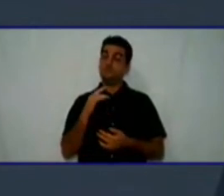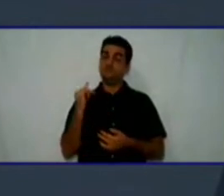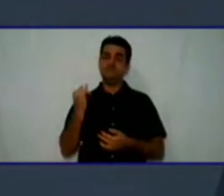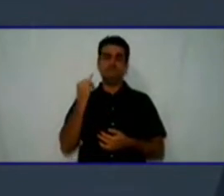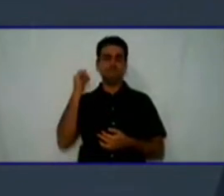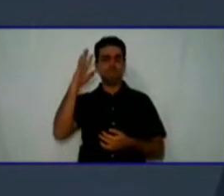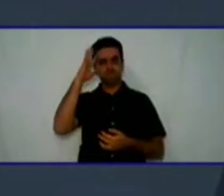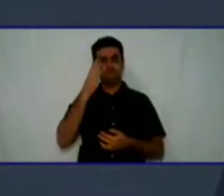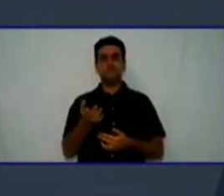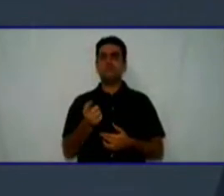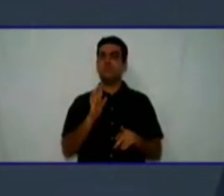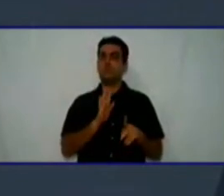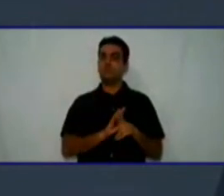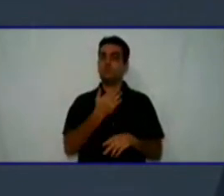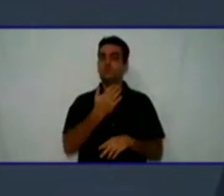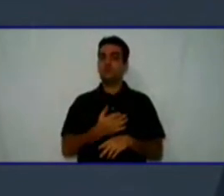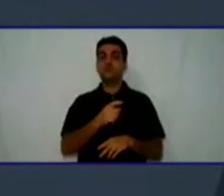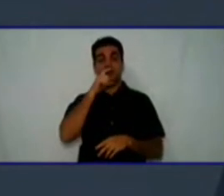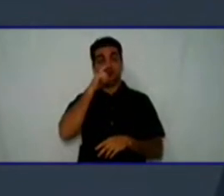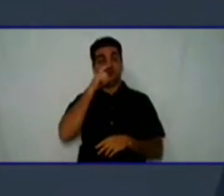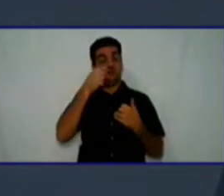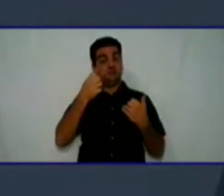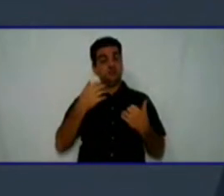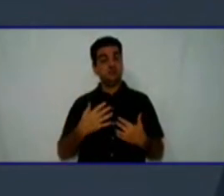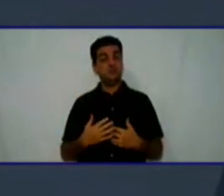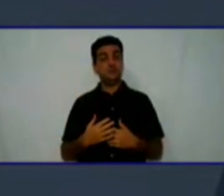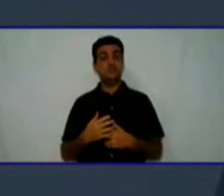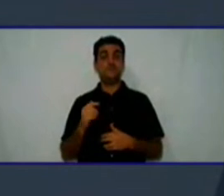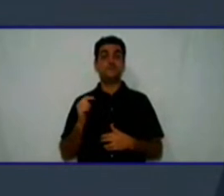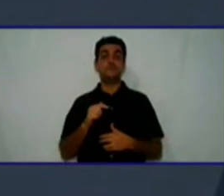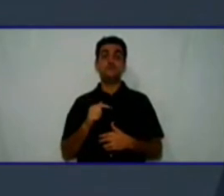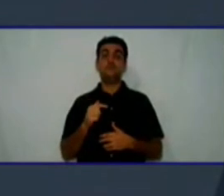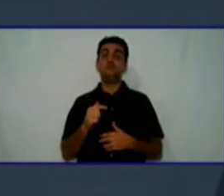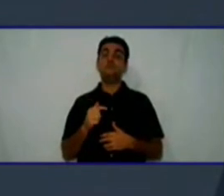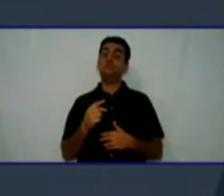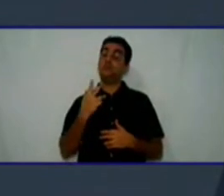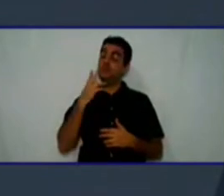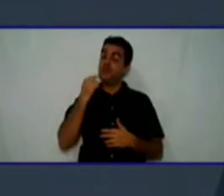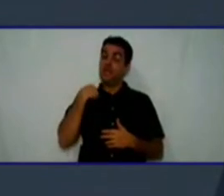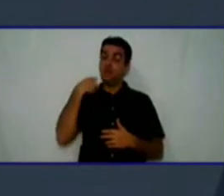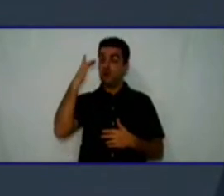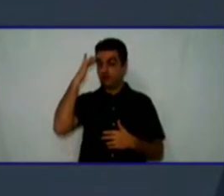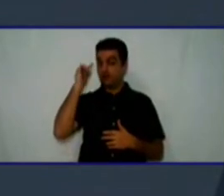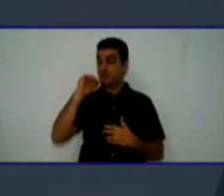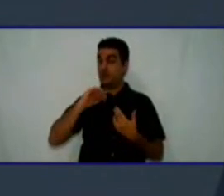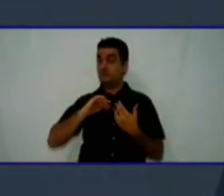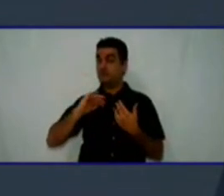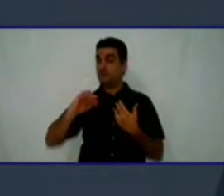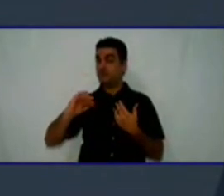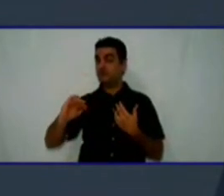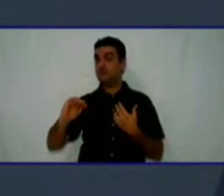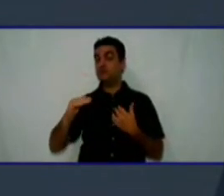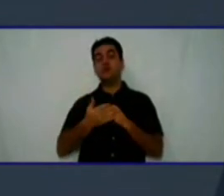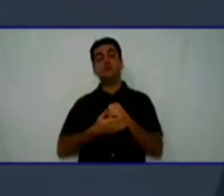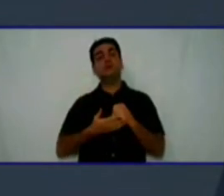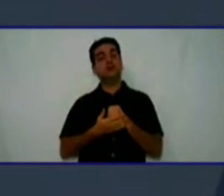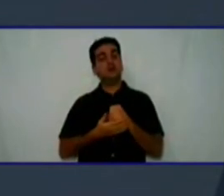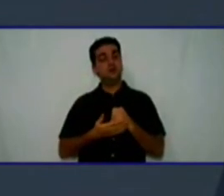foi feita pelo eminente ministro Edson Fachin, que, a meu ver, afasta o